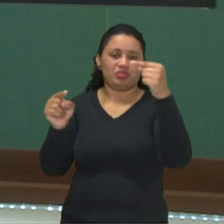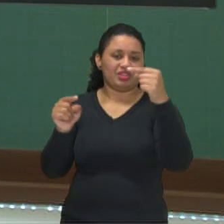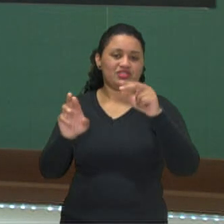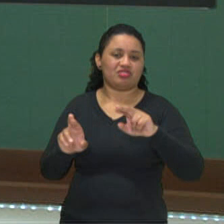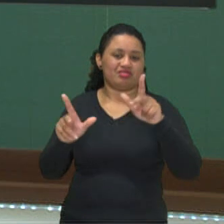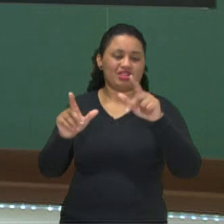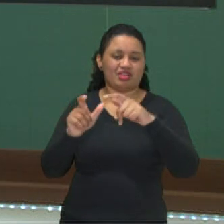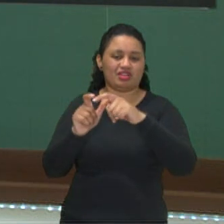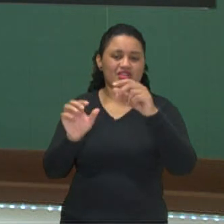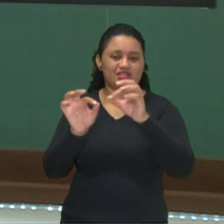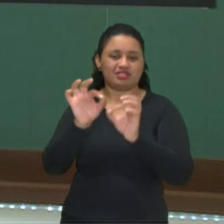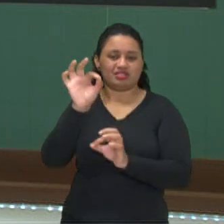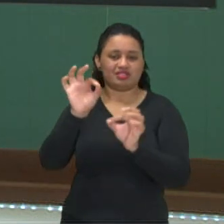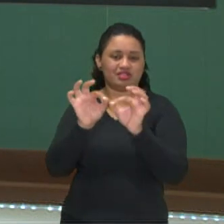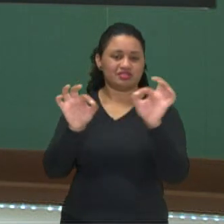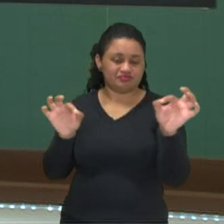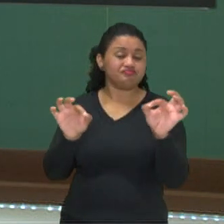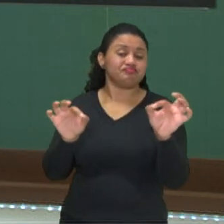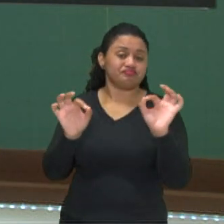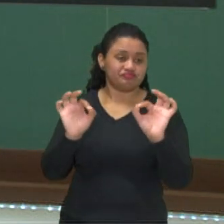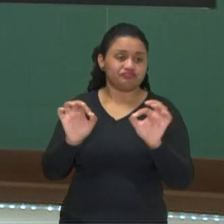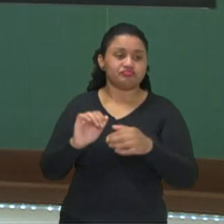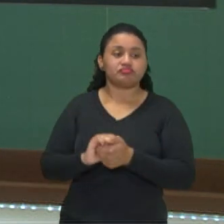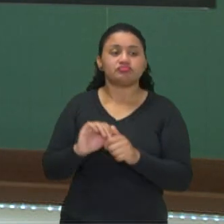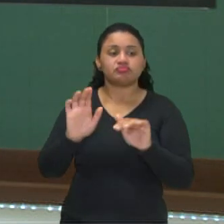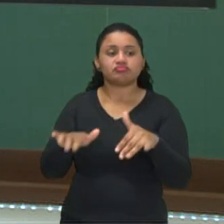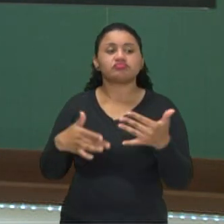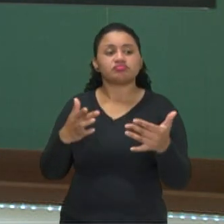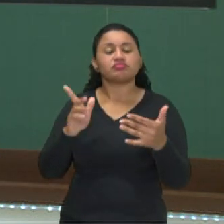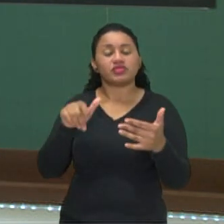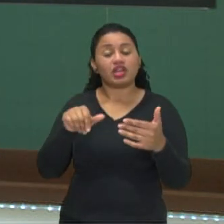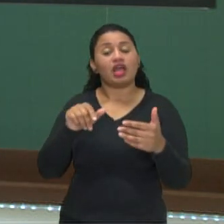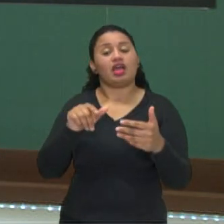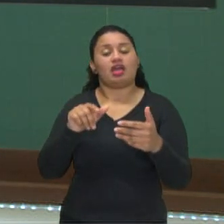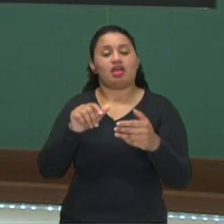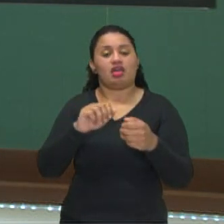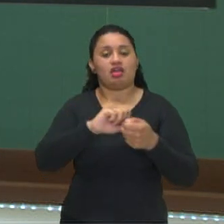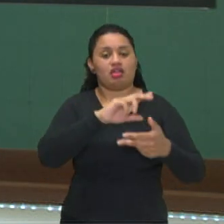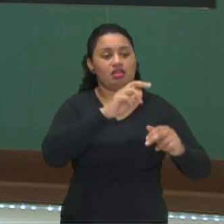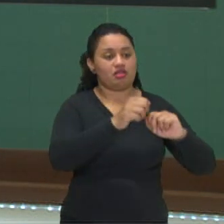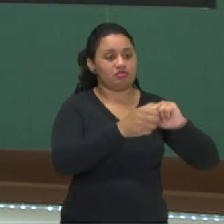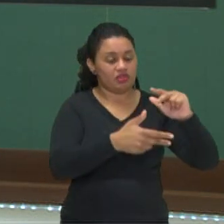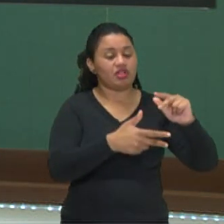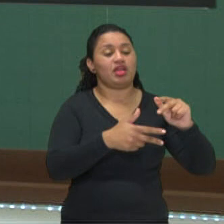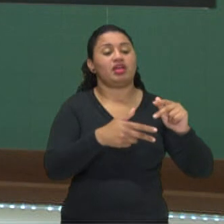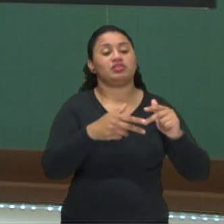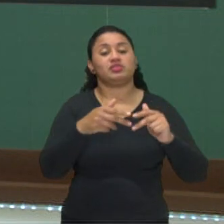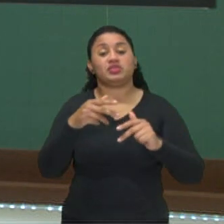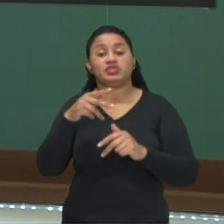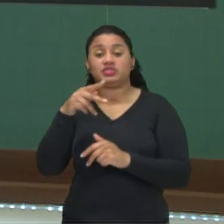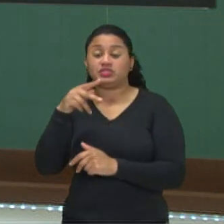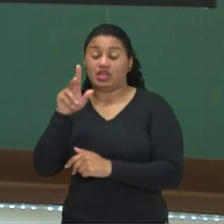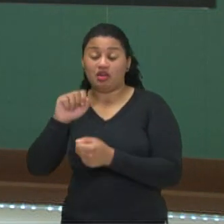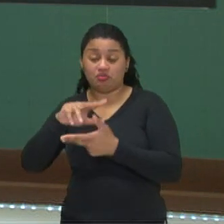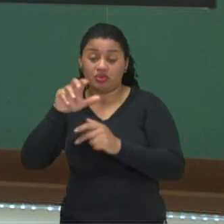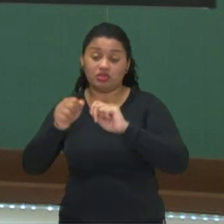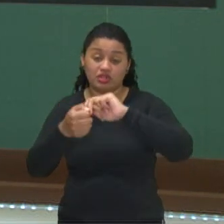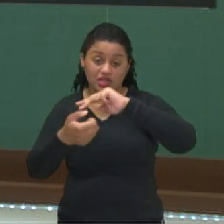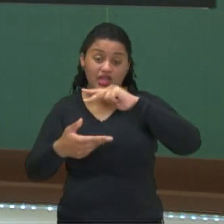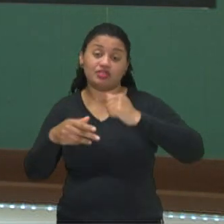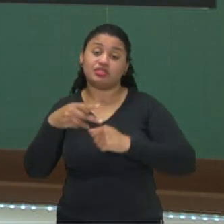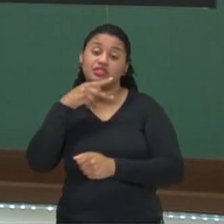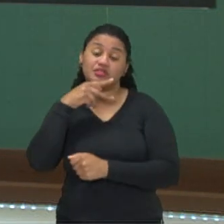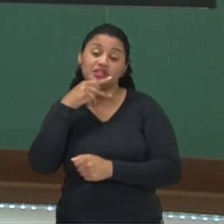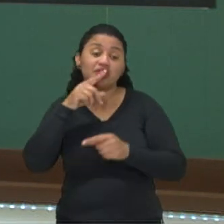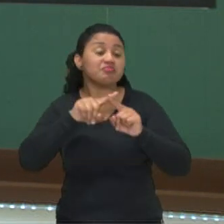Ou seja, não é igual às bases. Então, ele é um poliedro de Platão, porém ele não é um